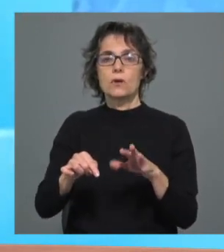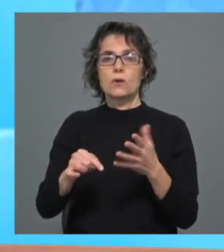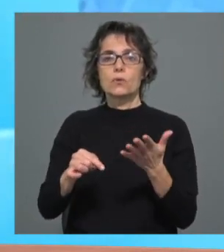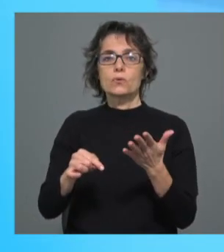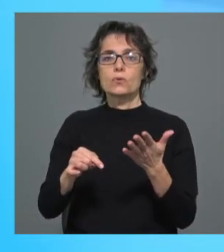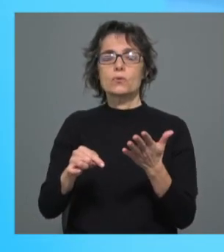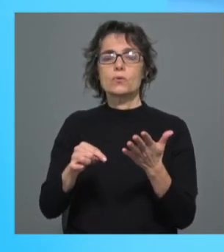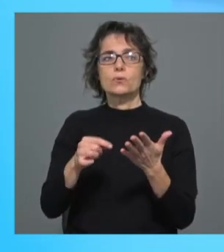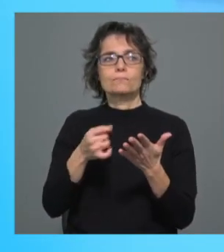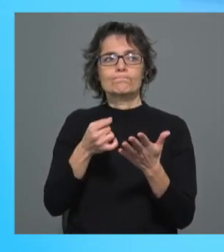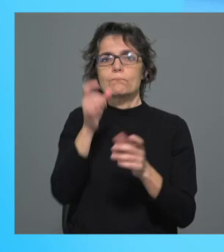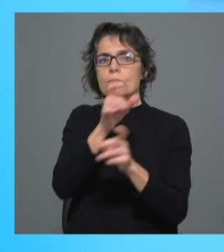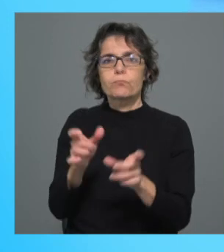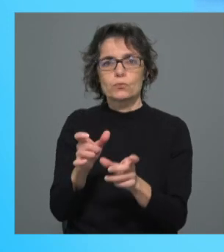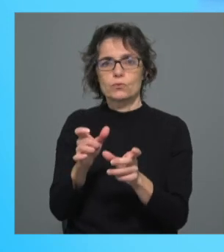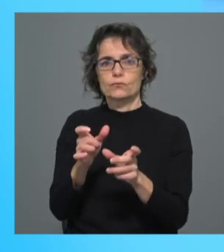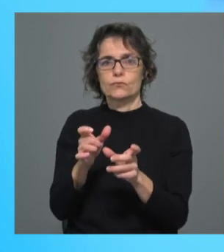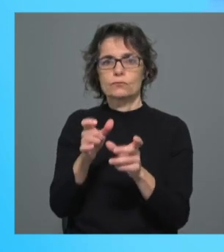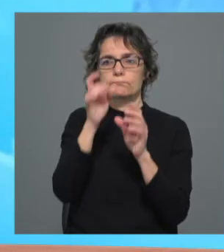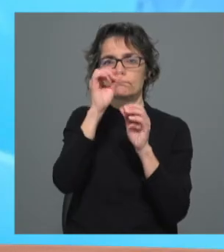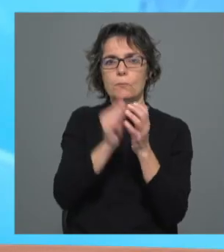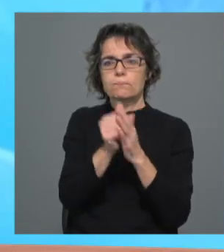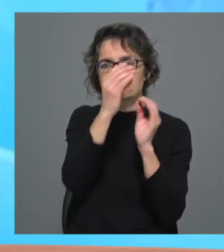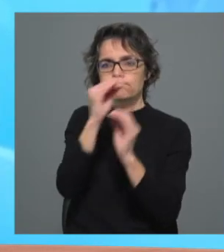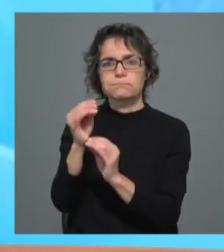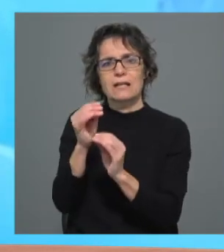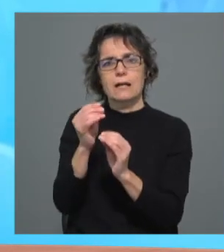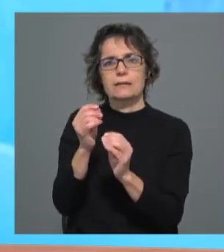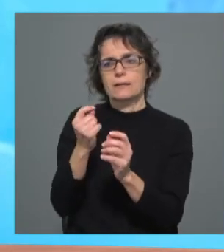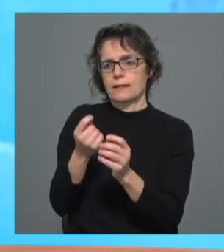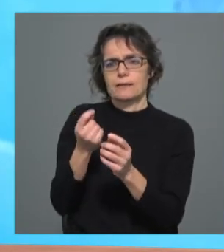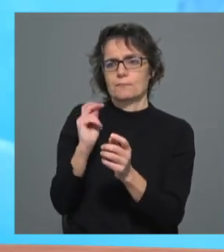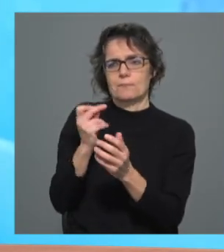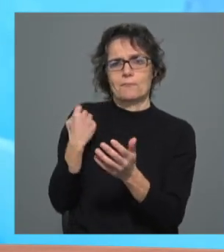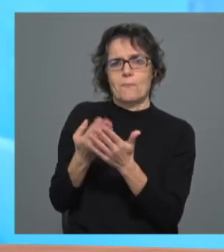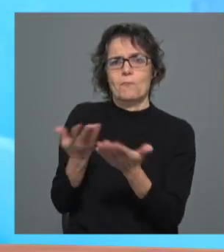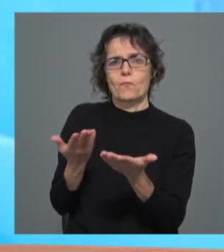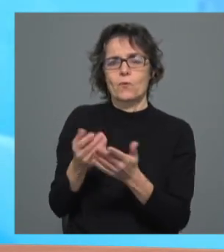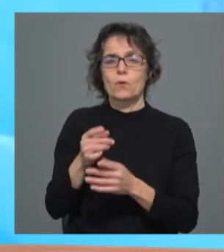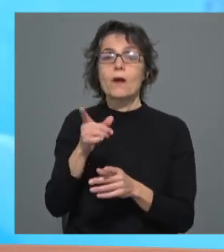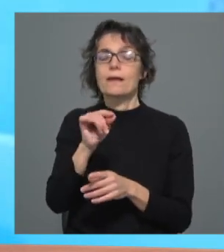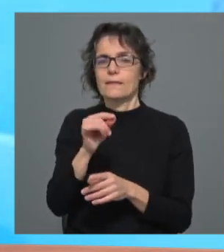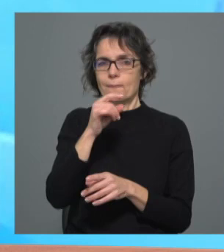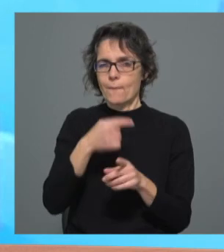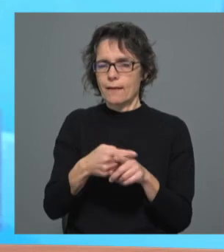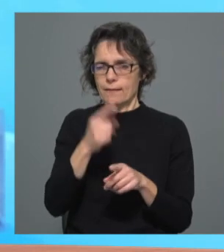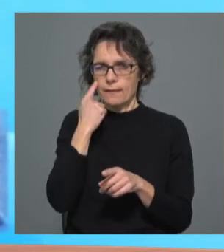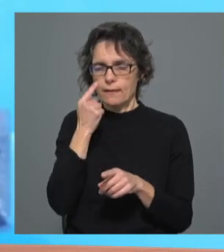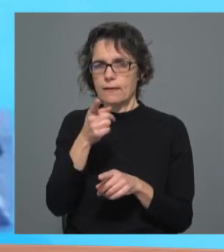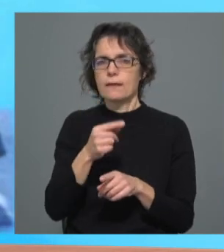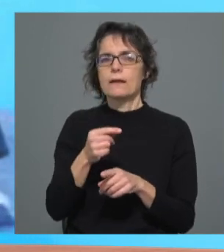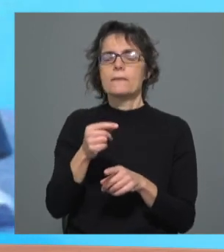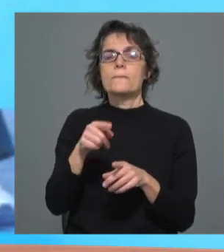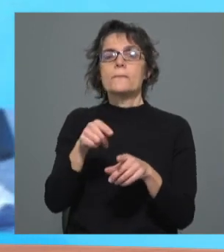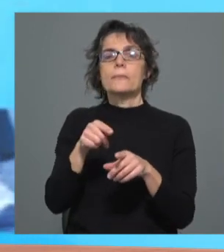evangelizado só muito recentemente. E depois há uma história que é muito interessante, porque aquela igreja, Nuer, sobretudo,